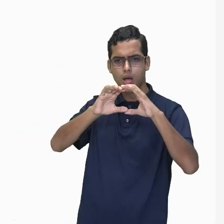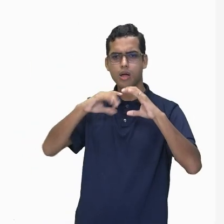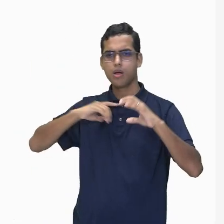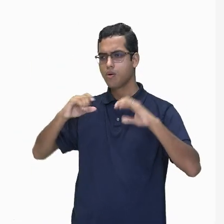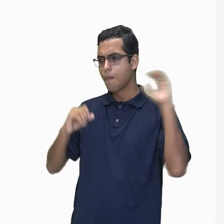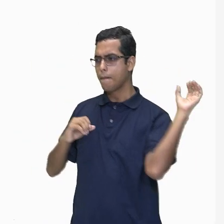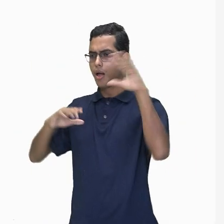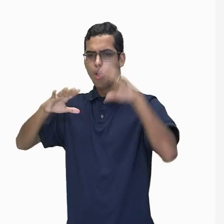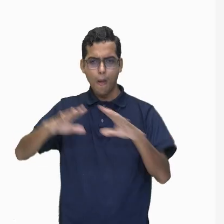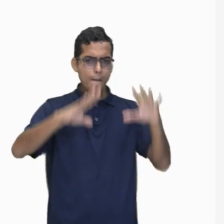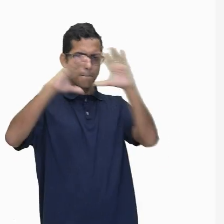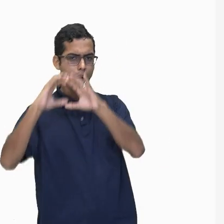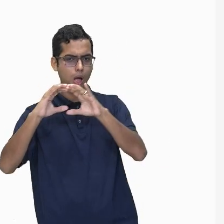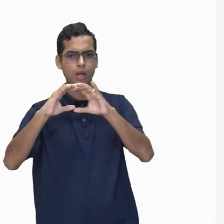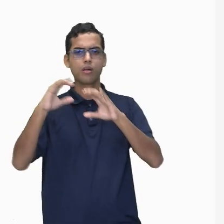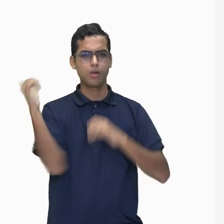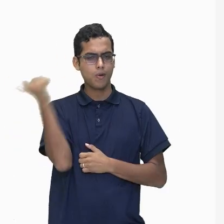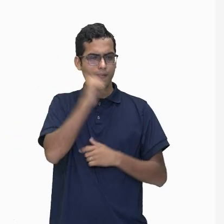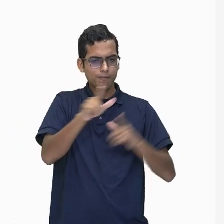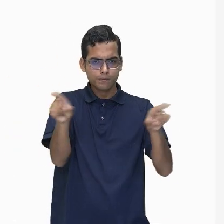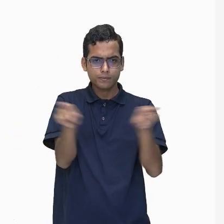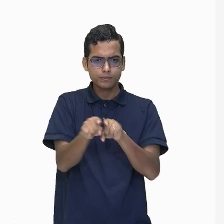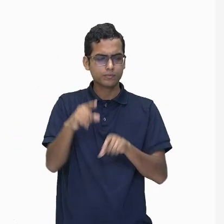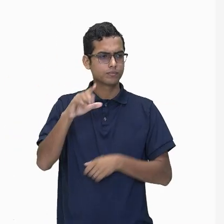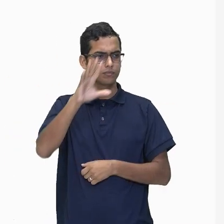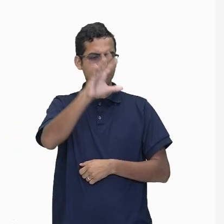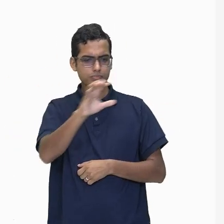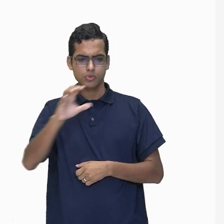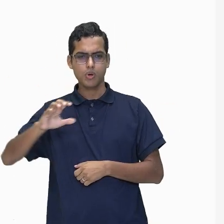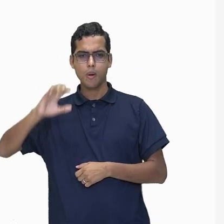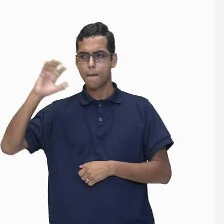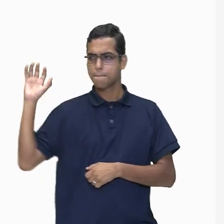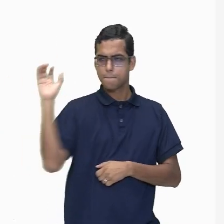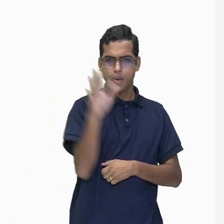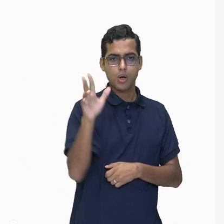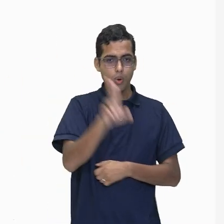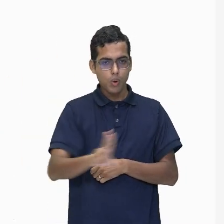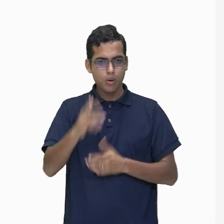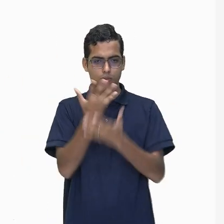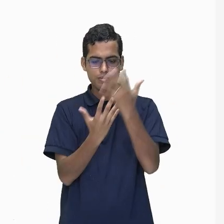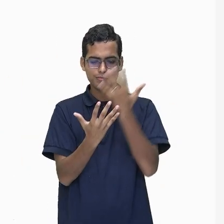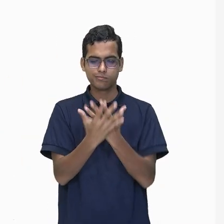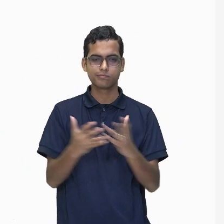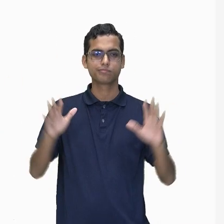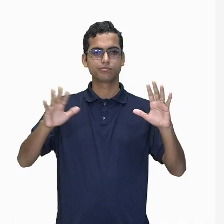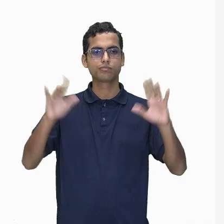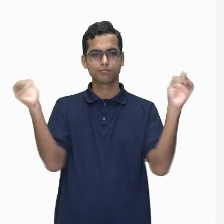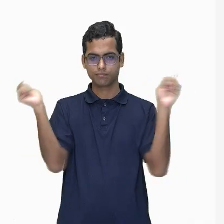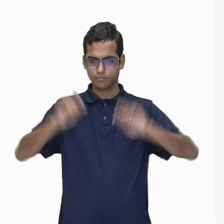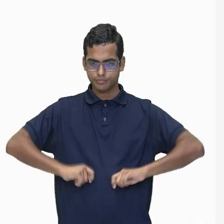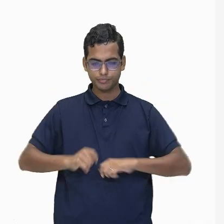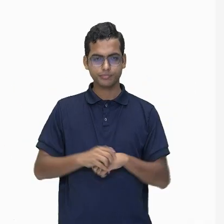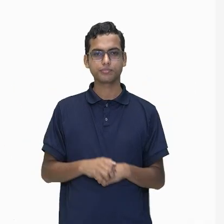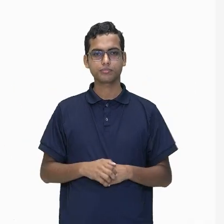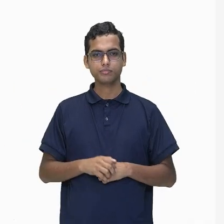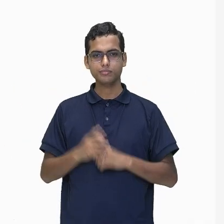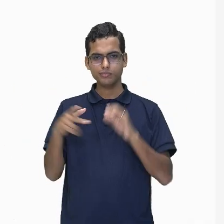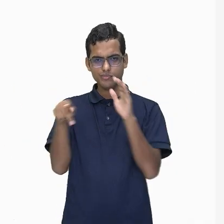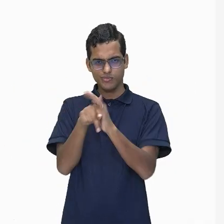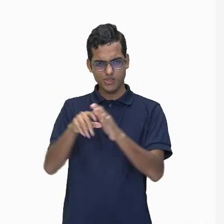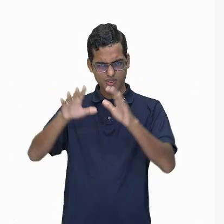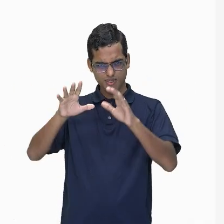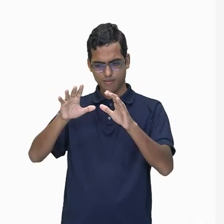você passa a bola para o colega arremessando com as mãos. Você não pode chutar, não